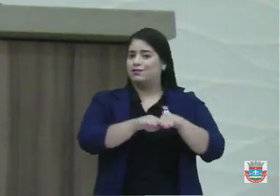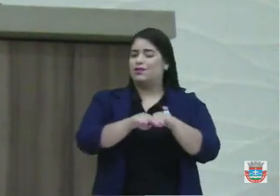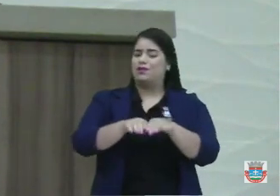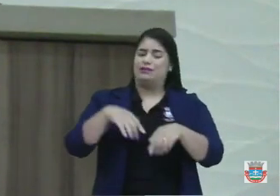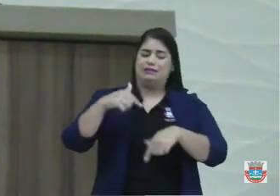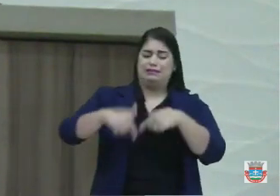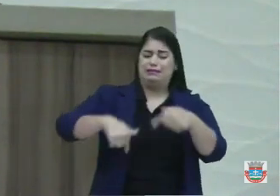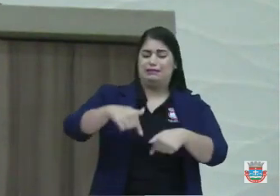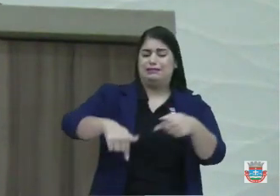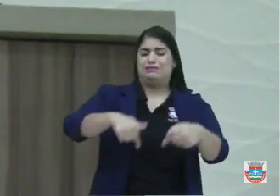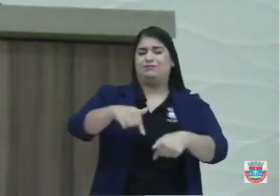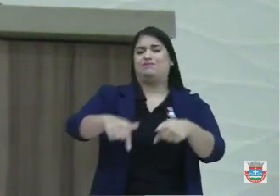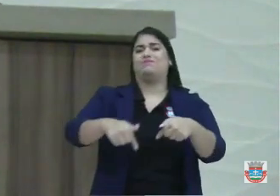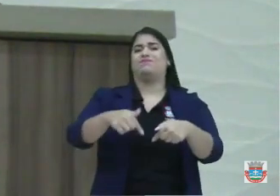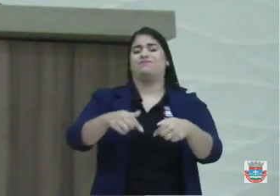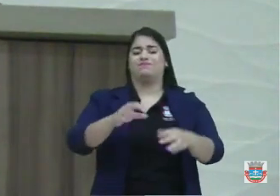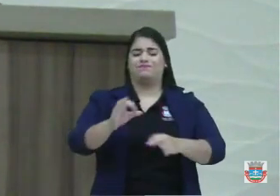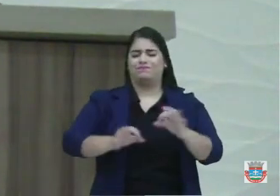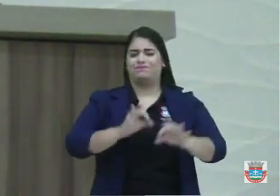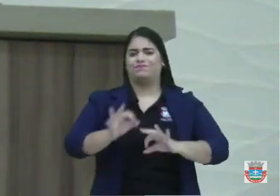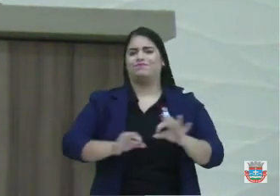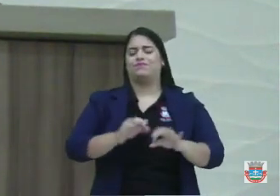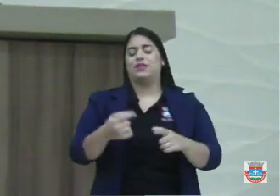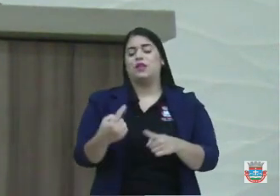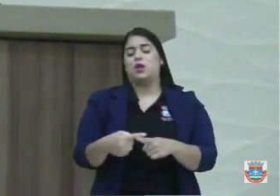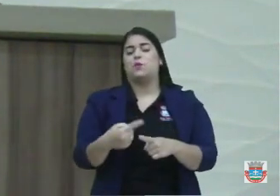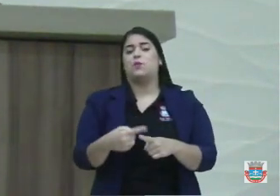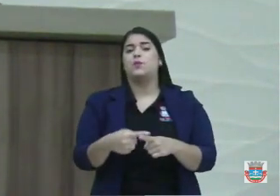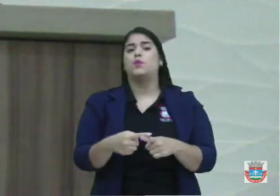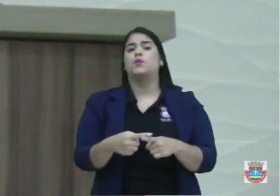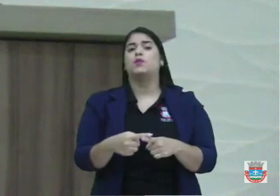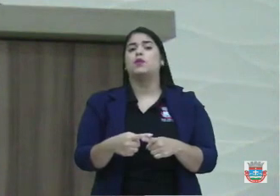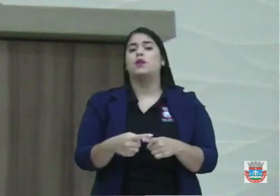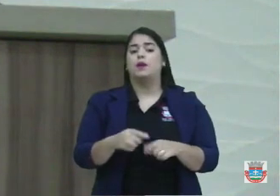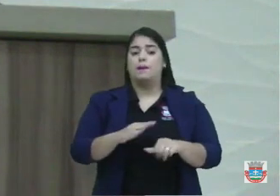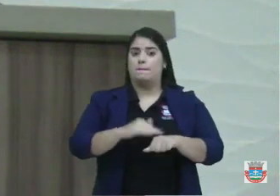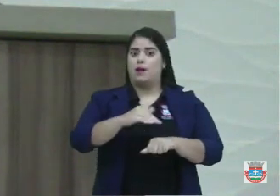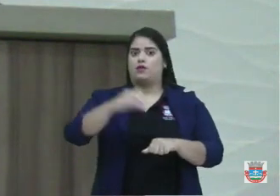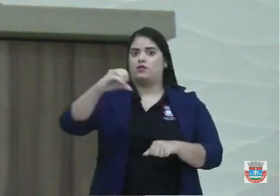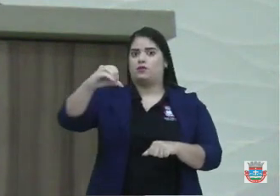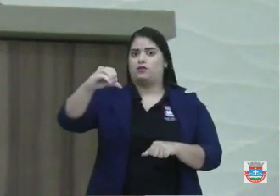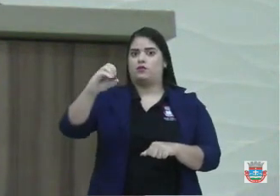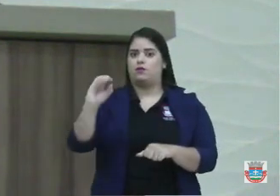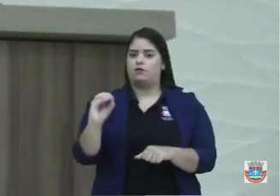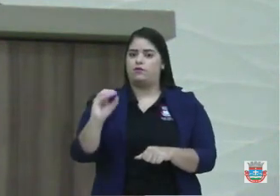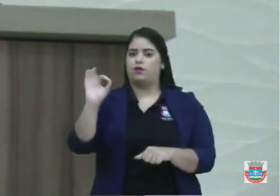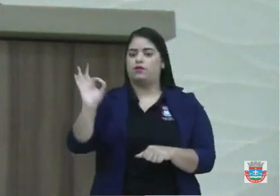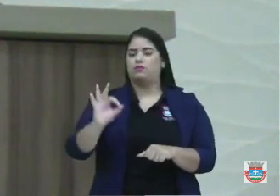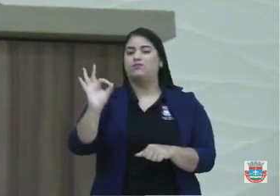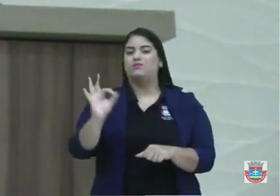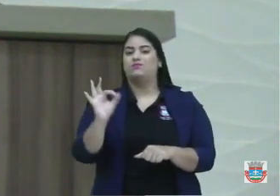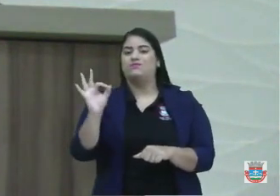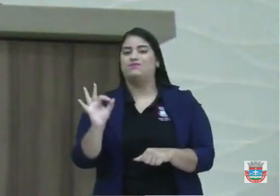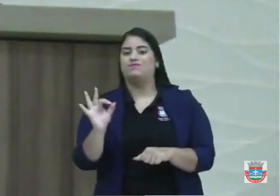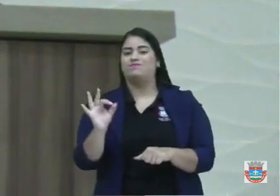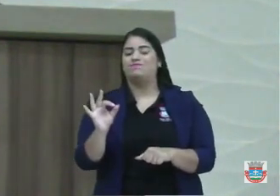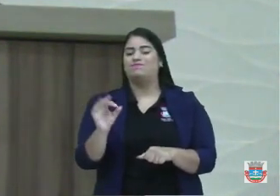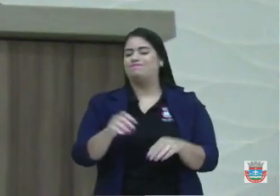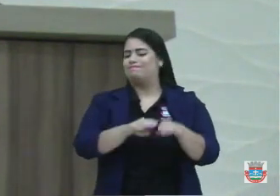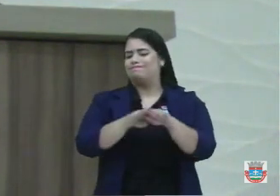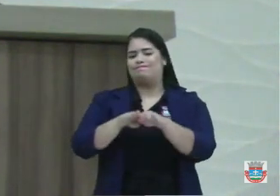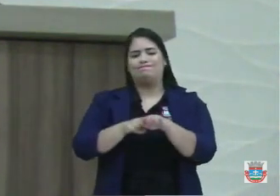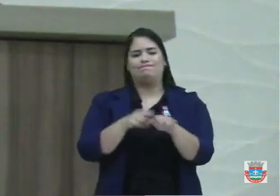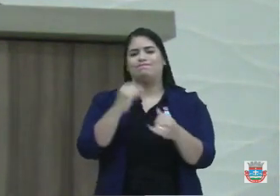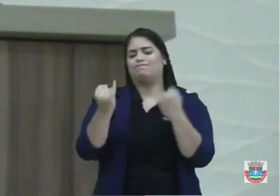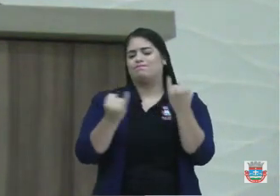para regularizar. Porque a maioria, eu acredito que mais de 90%, não está em dia com as